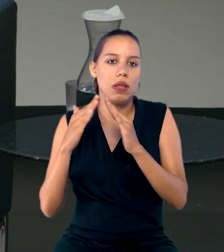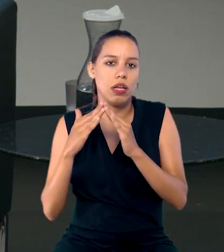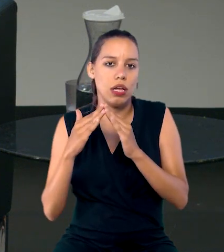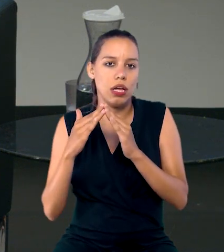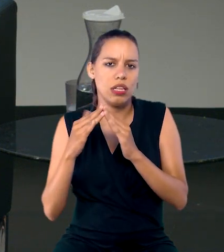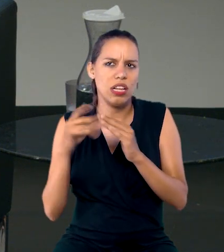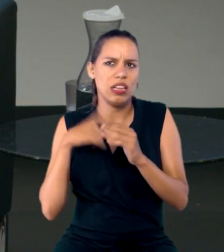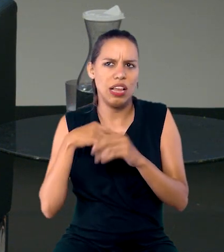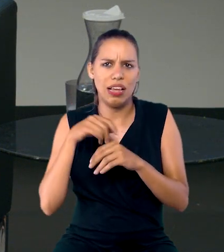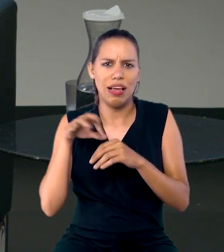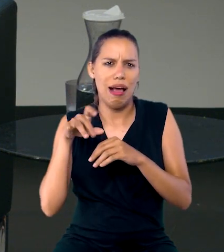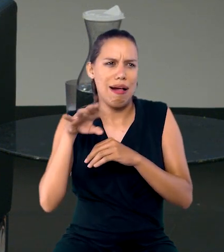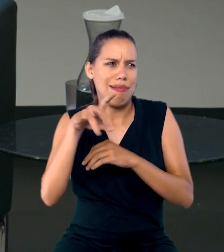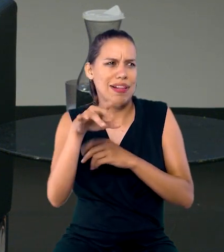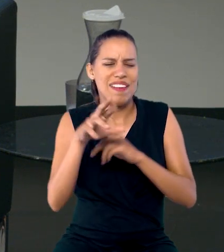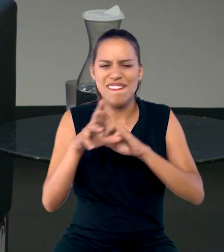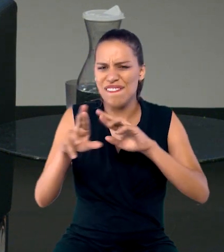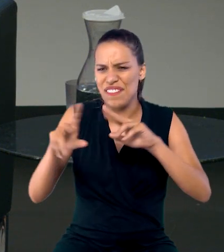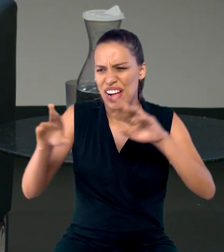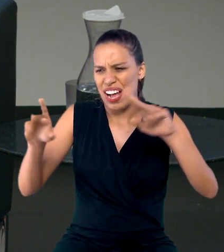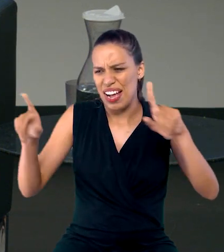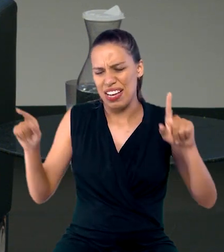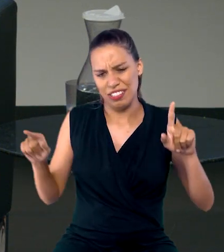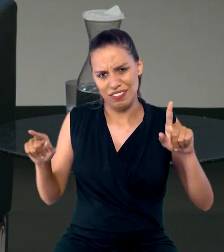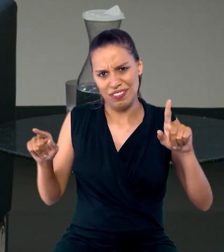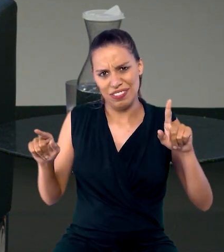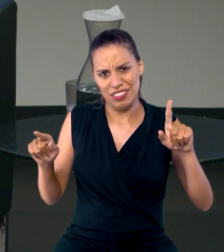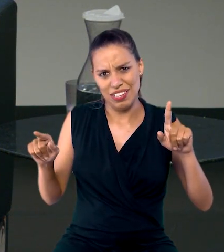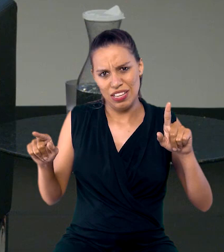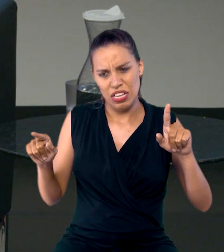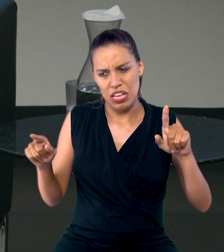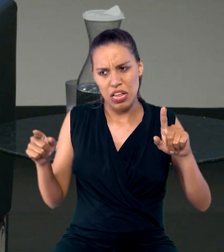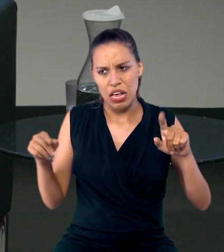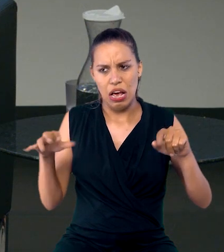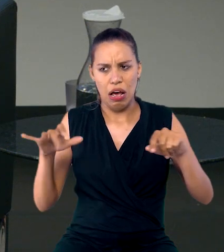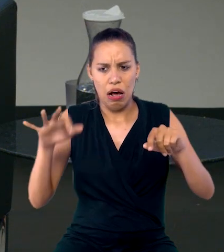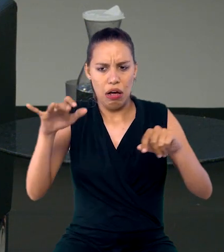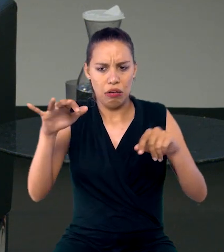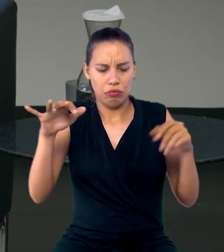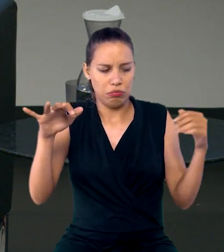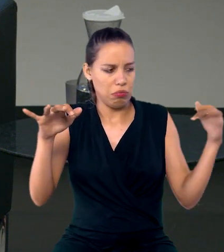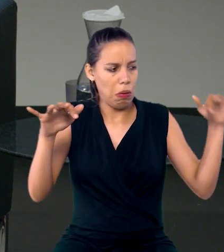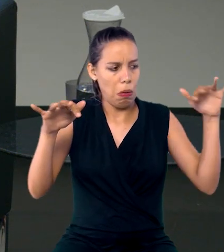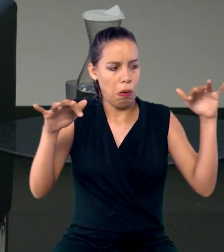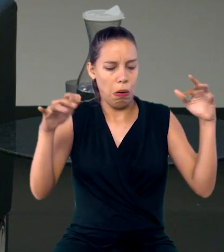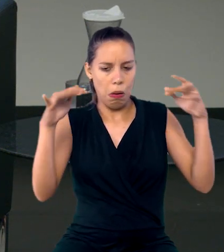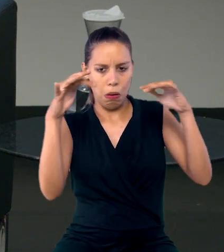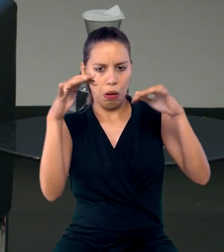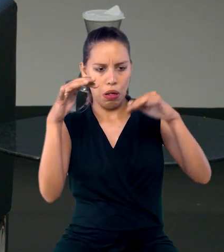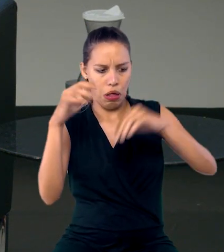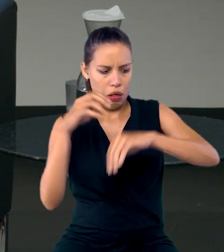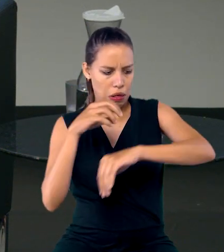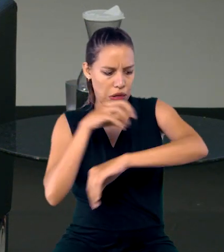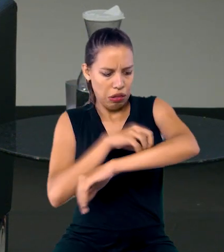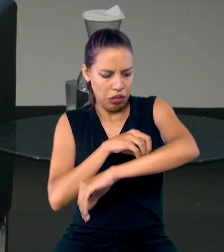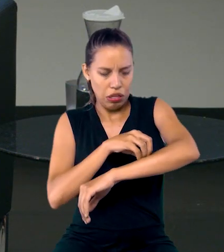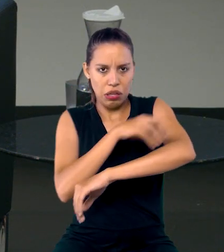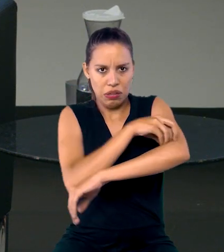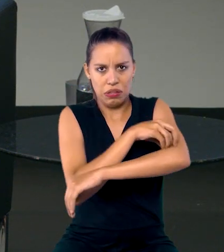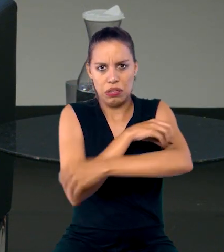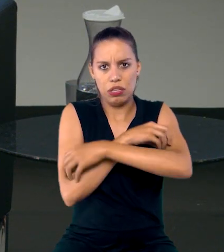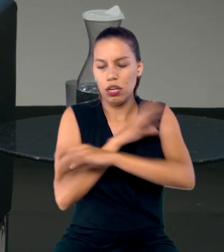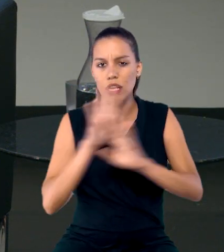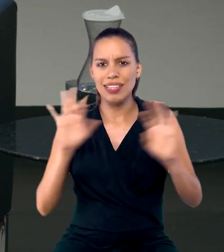tantas aranhas diferentes que moram comigo e durante todos esses anos nunca me picaram, porque elas não vão